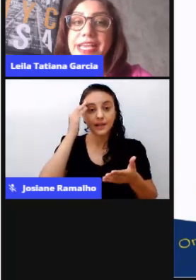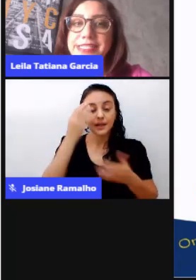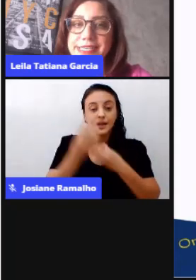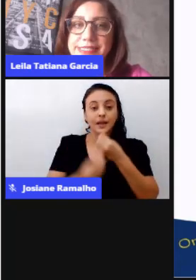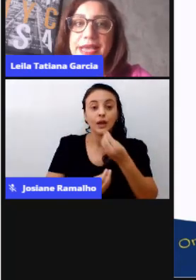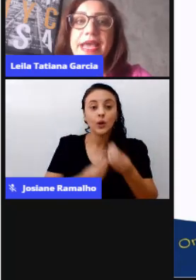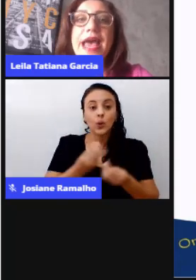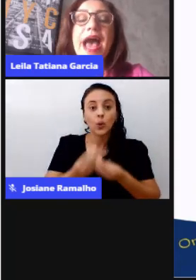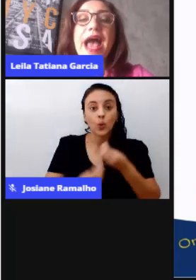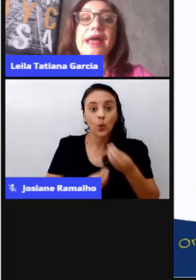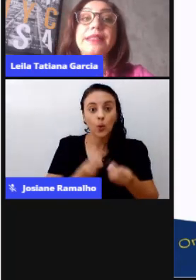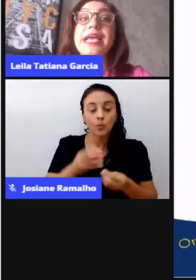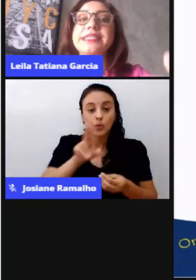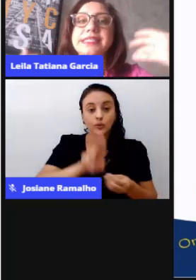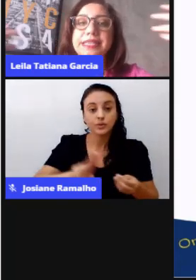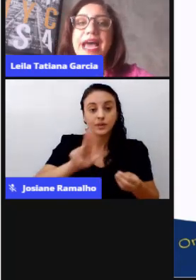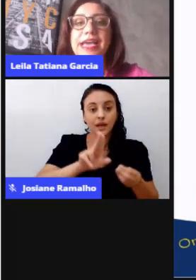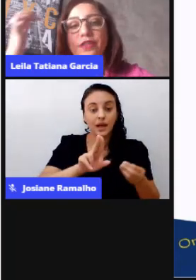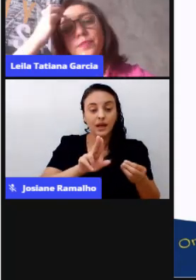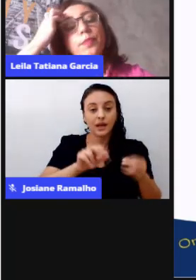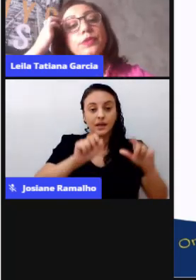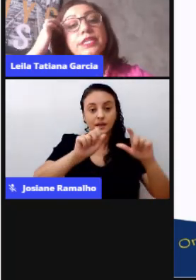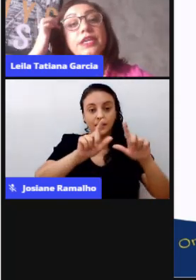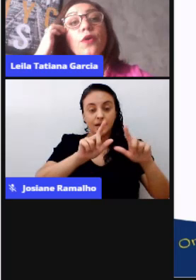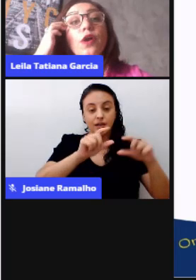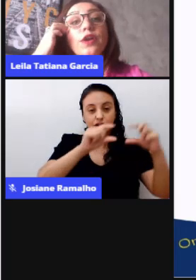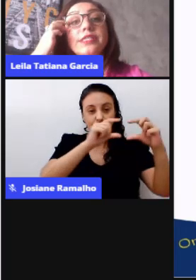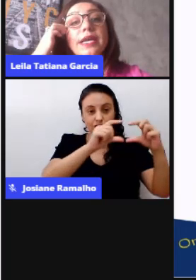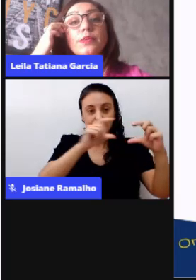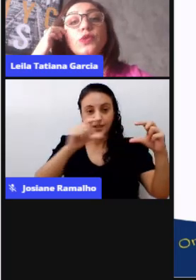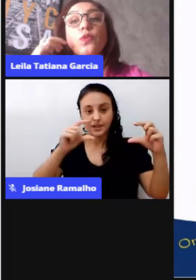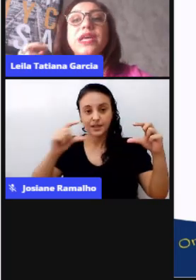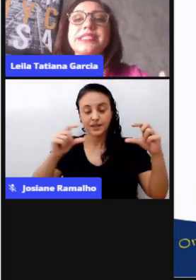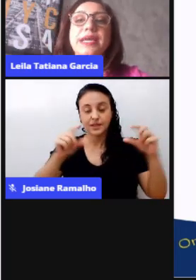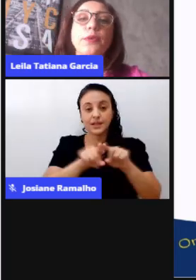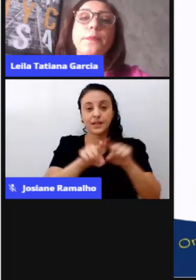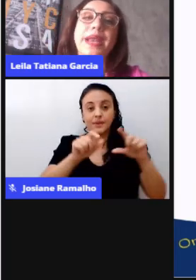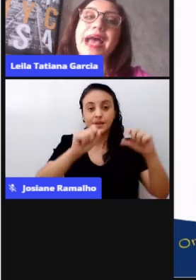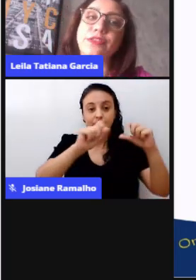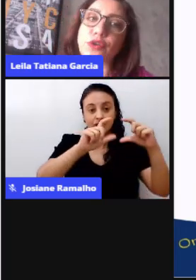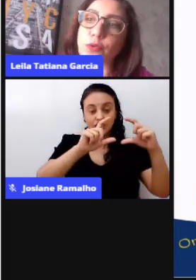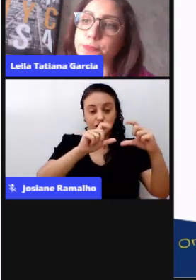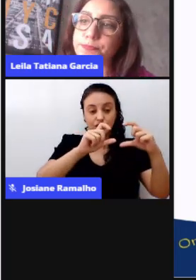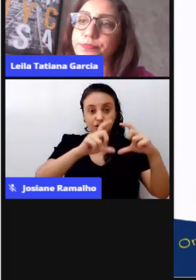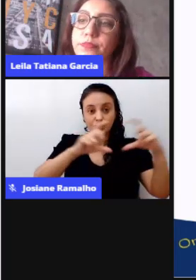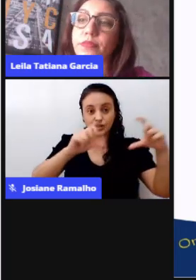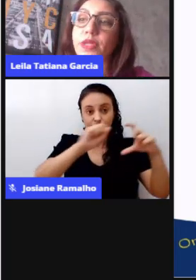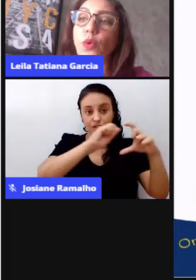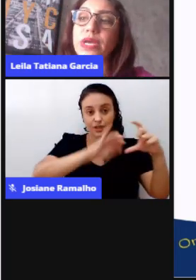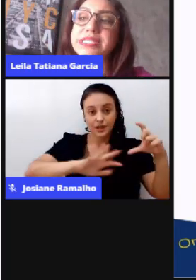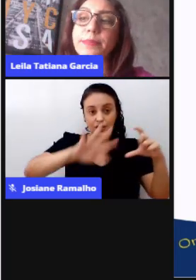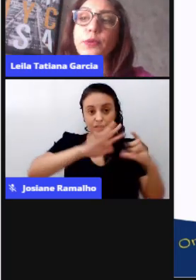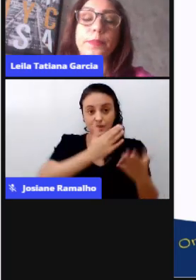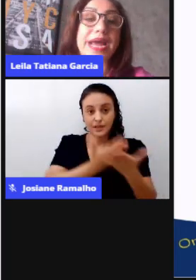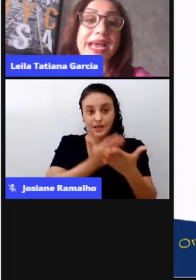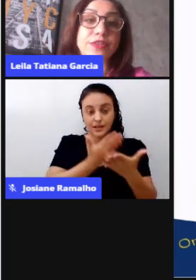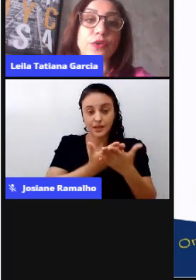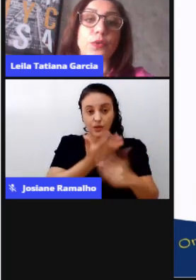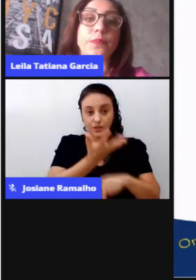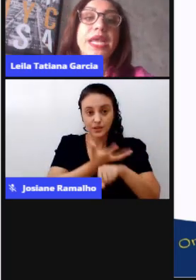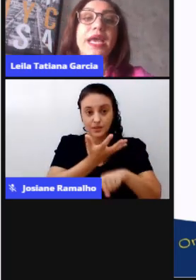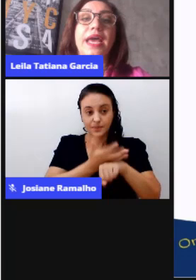de ciências. Nesse slide posterior, nós temos um exemplo prático. O